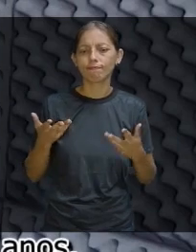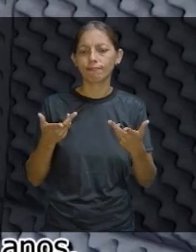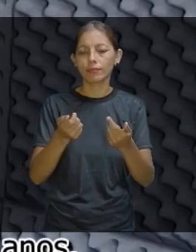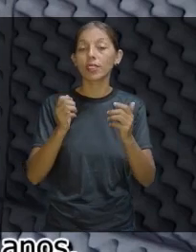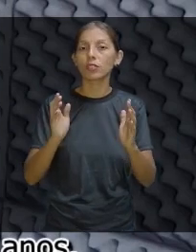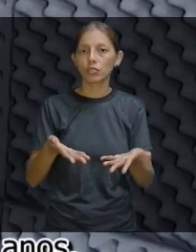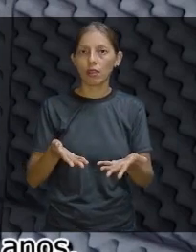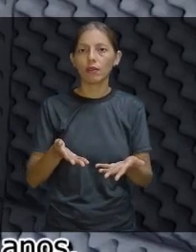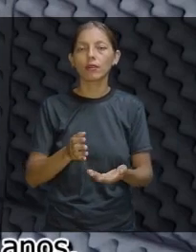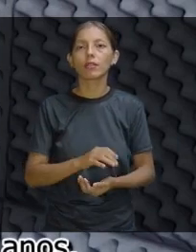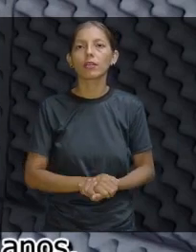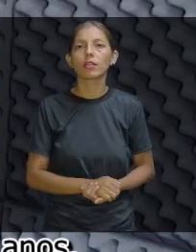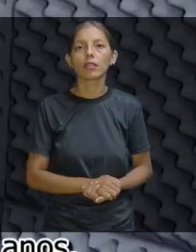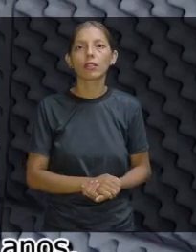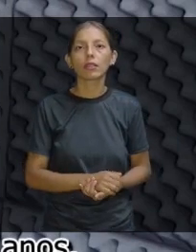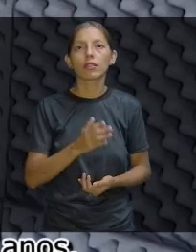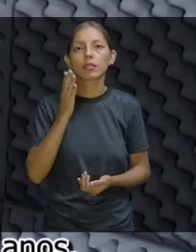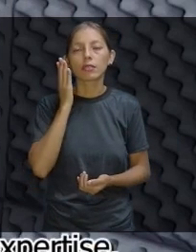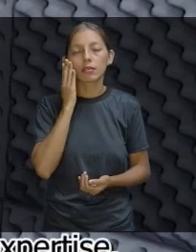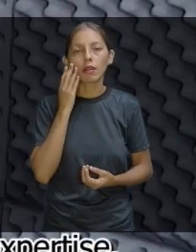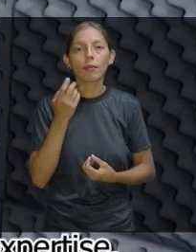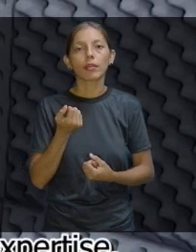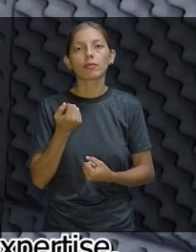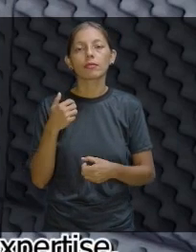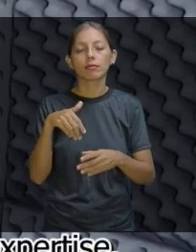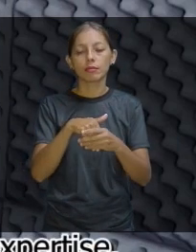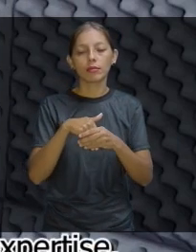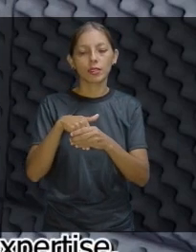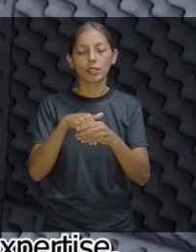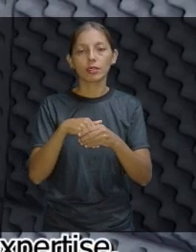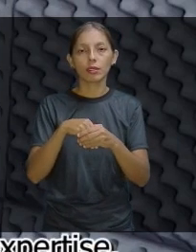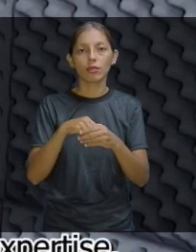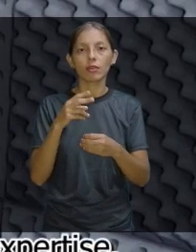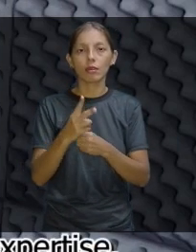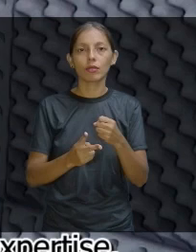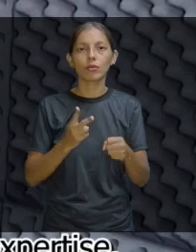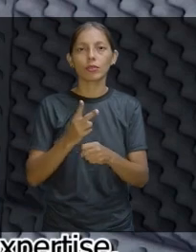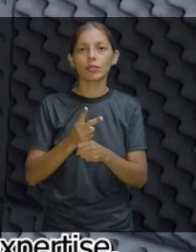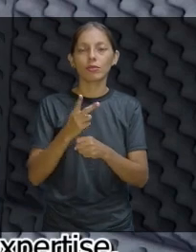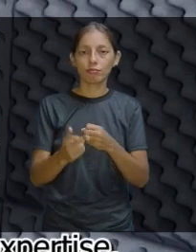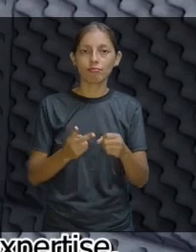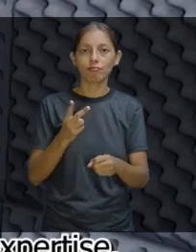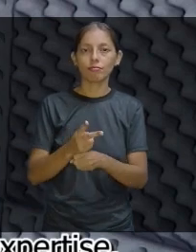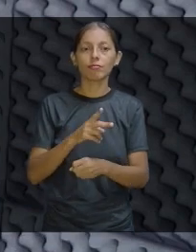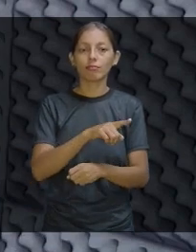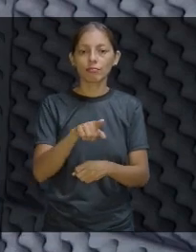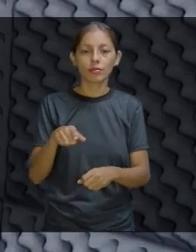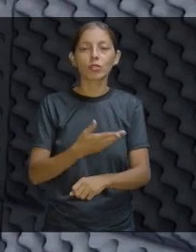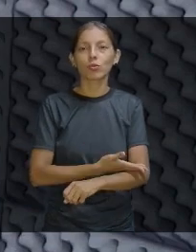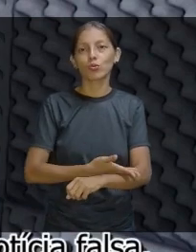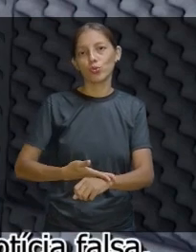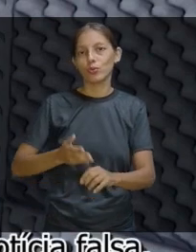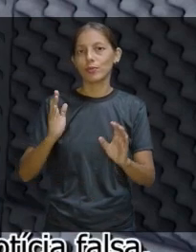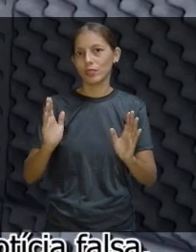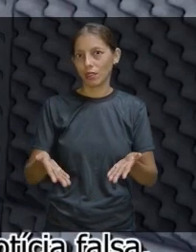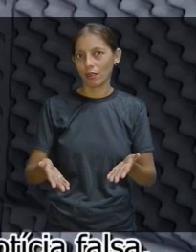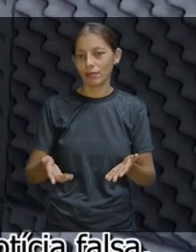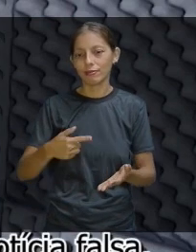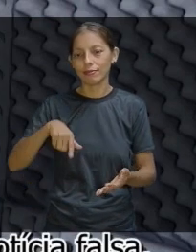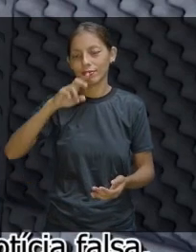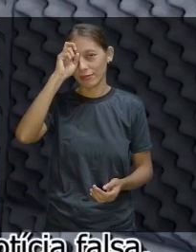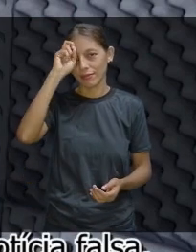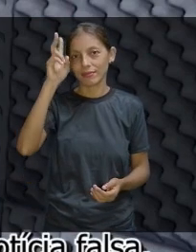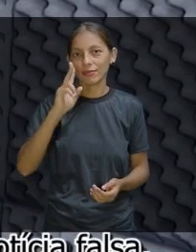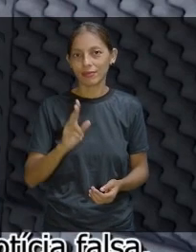seu eleitor, nós fazemos eleições a cada 2 anos. Todos nós estamos acostumados com isso, nós temos expertise. E, de novo, a